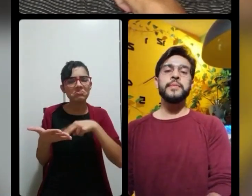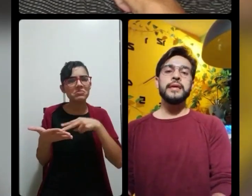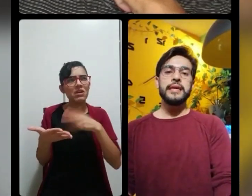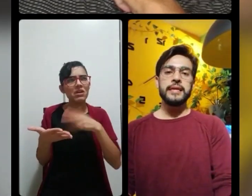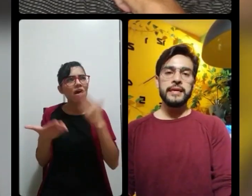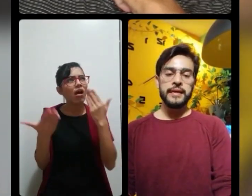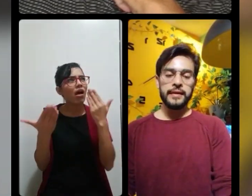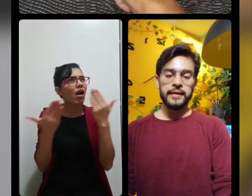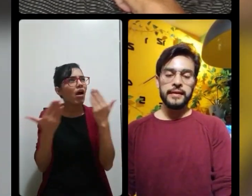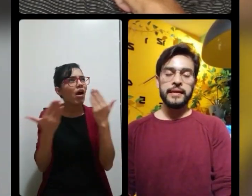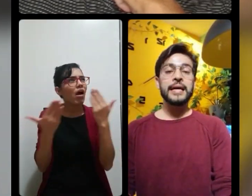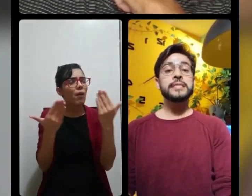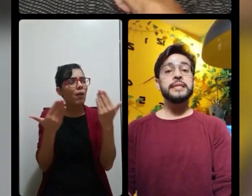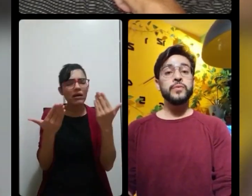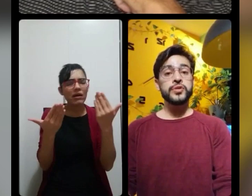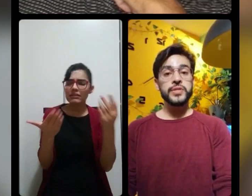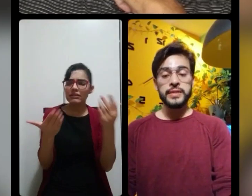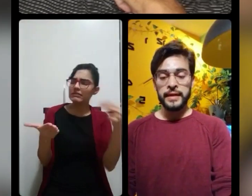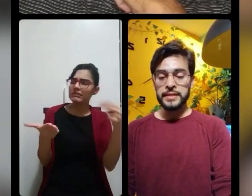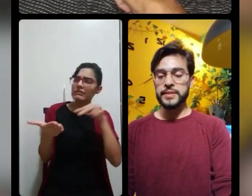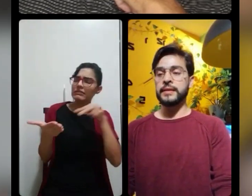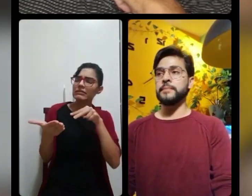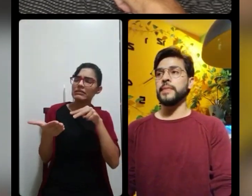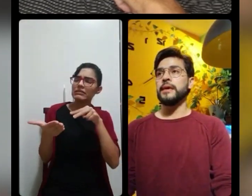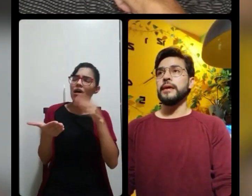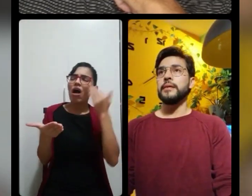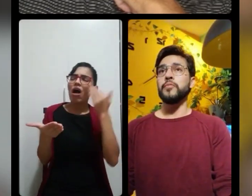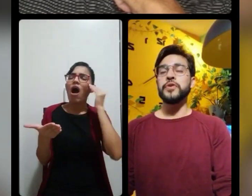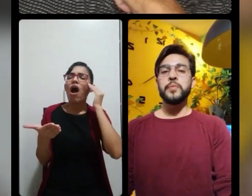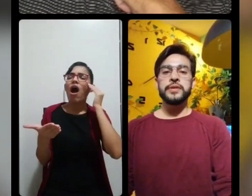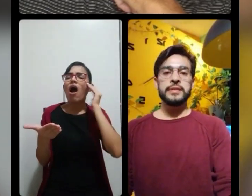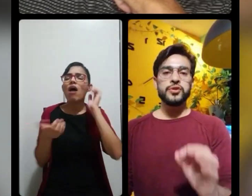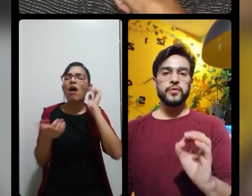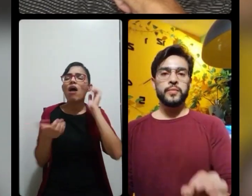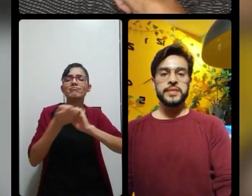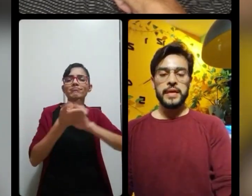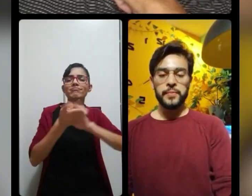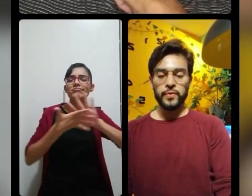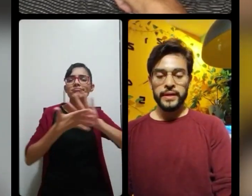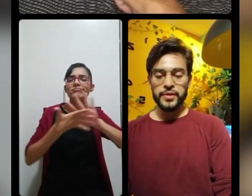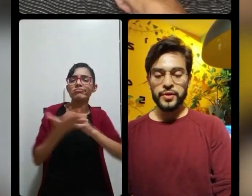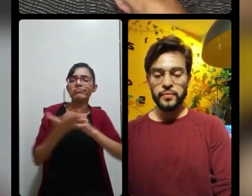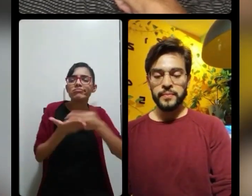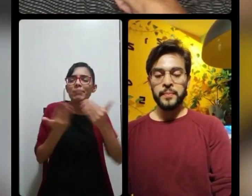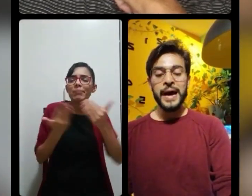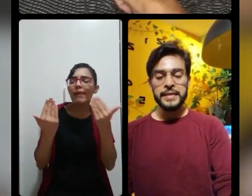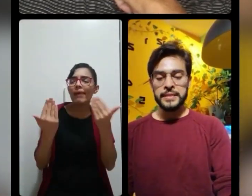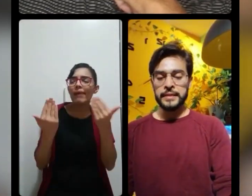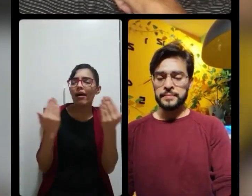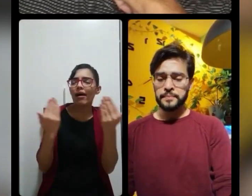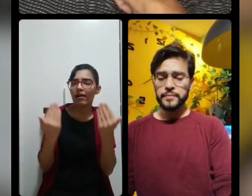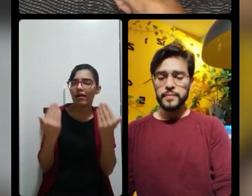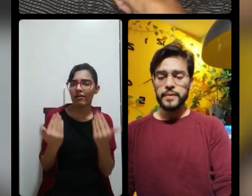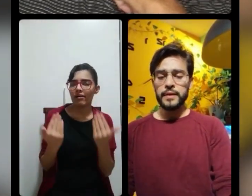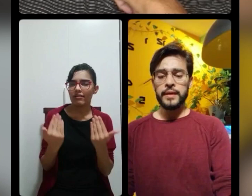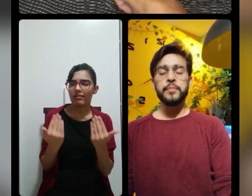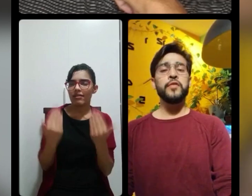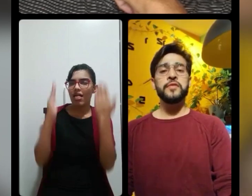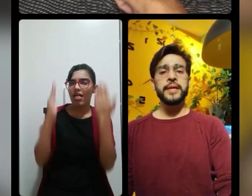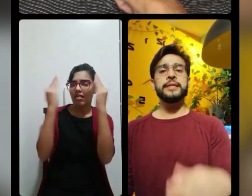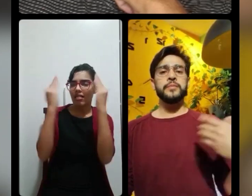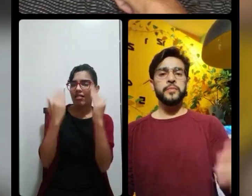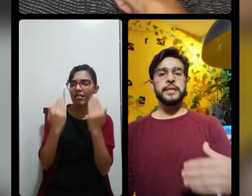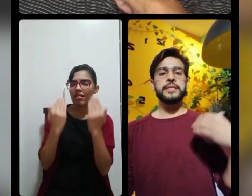livro e as línguas de sinais, né? Muito importante a gente começar por uma questão básica